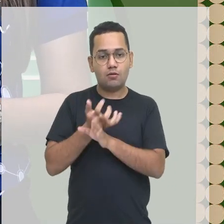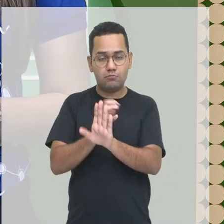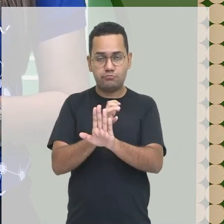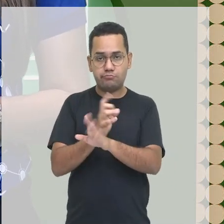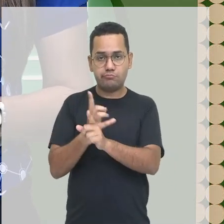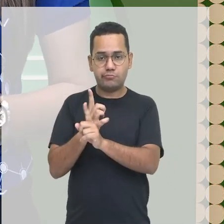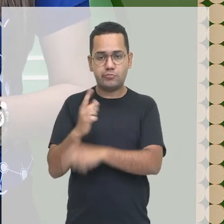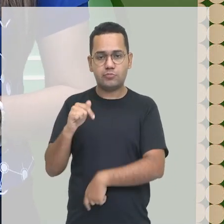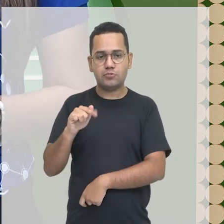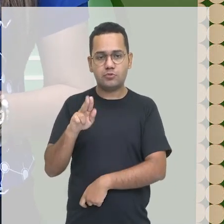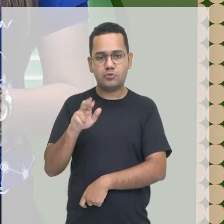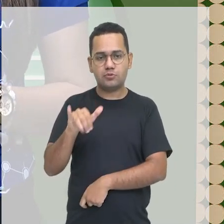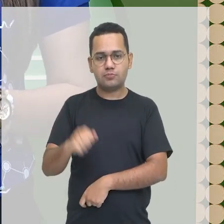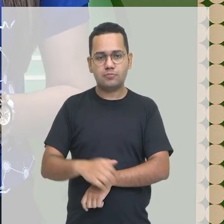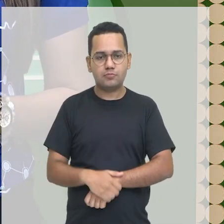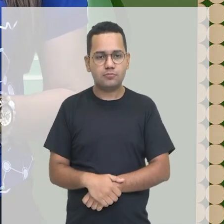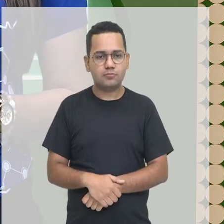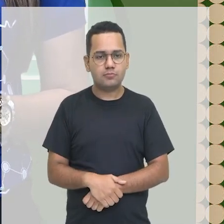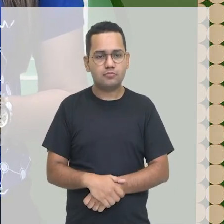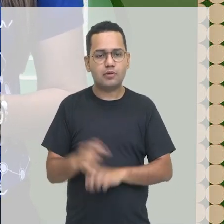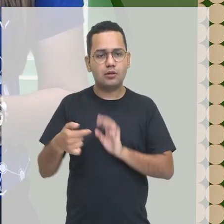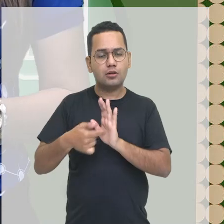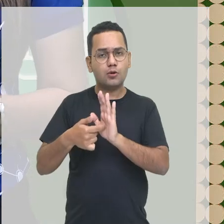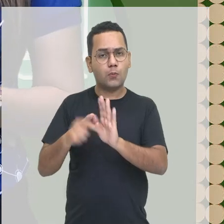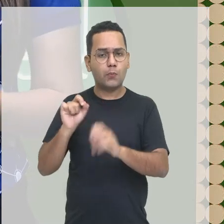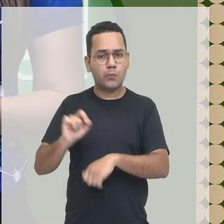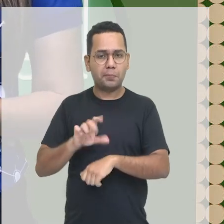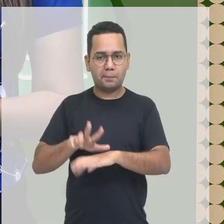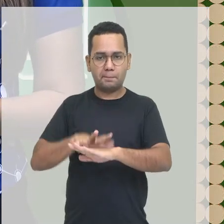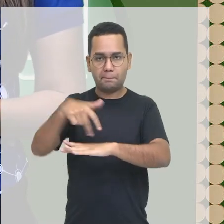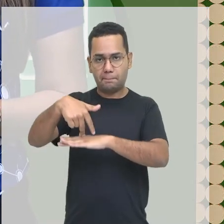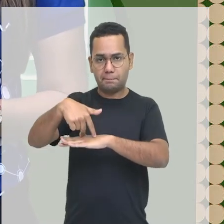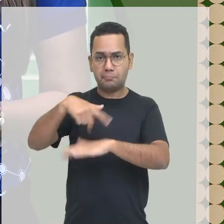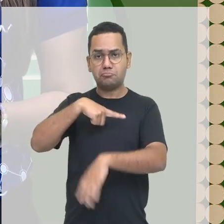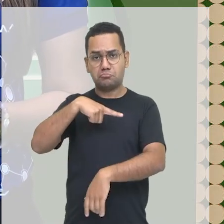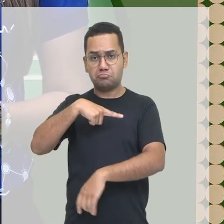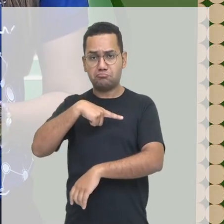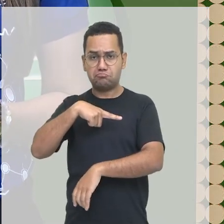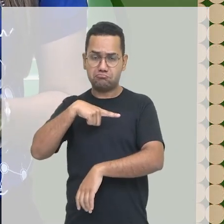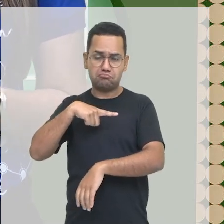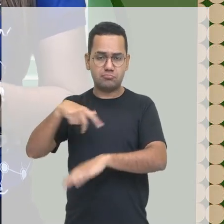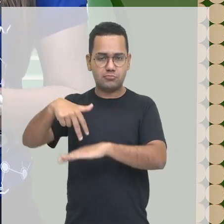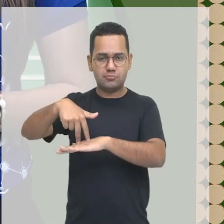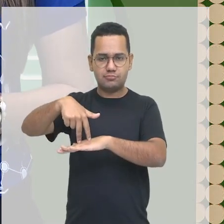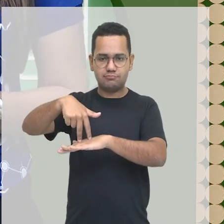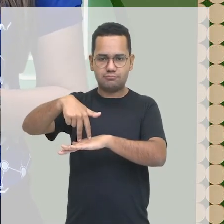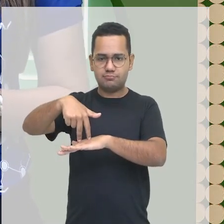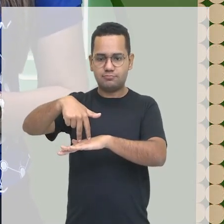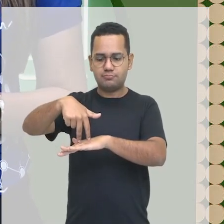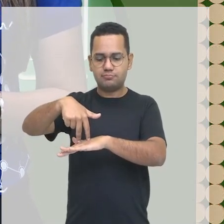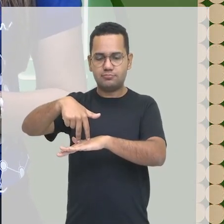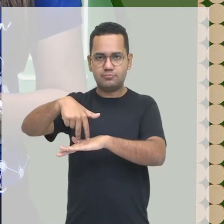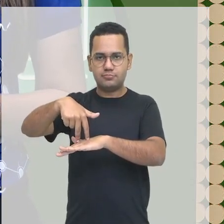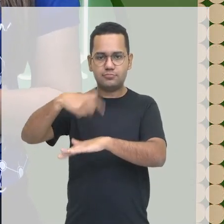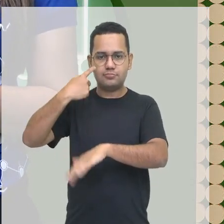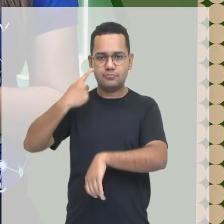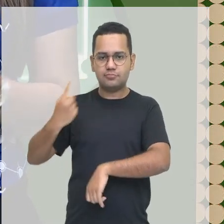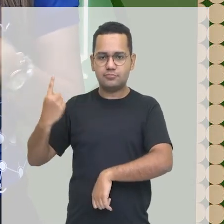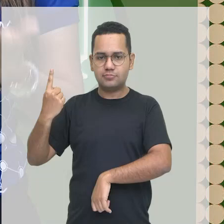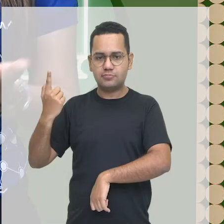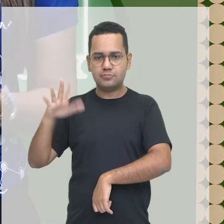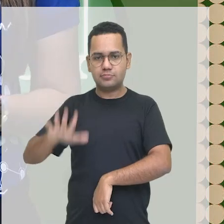no Quênia. Apresentava indicações de postura bípede também, então aqui nós temos esse fóssil,